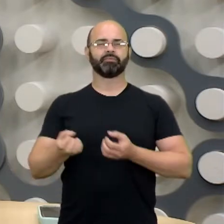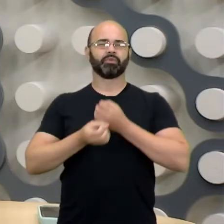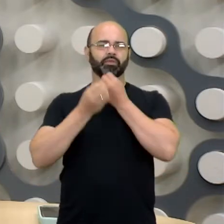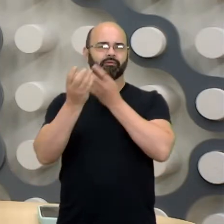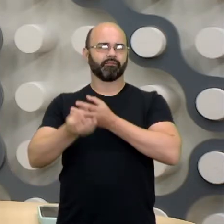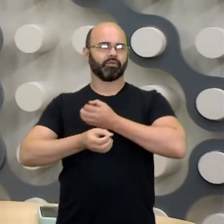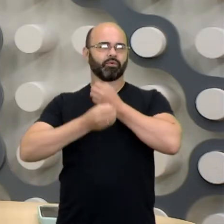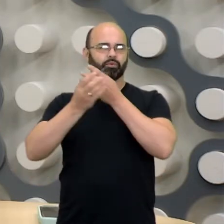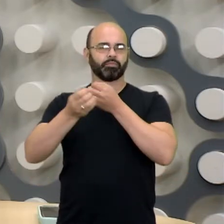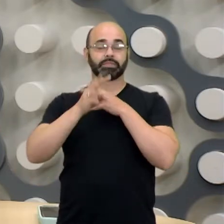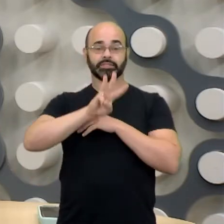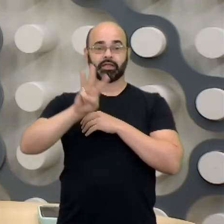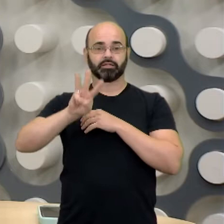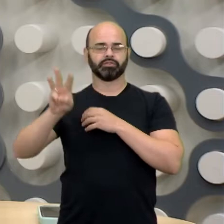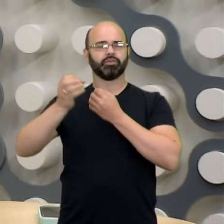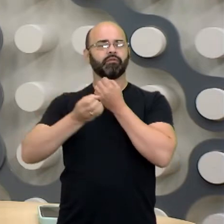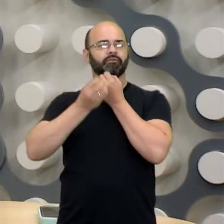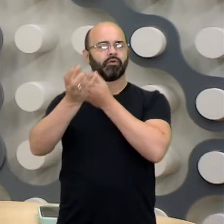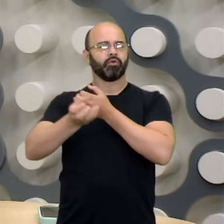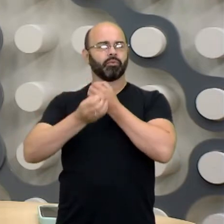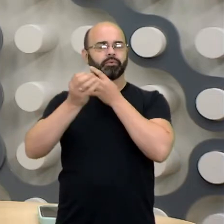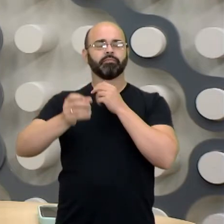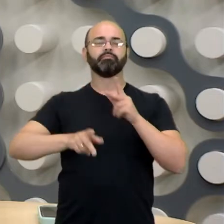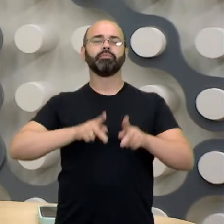aí para vocês, né, sobre a questão aí da